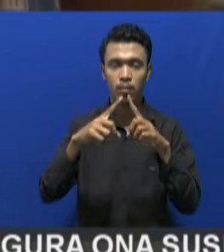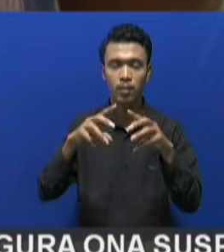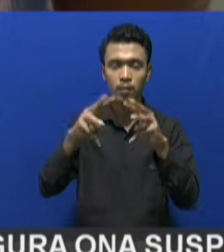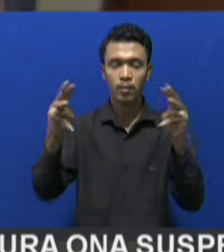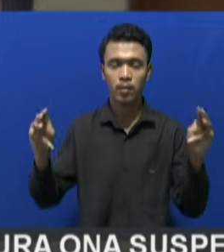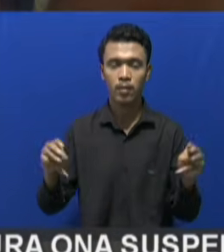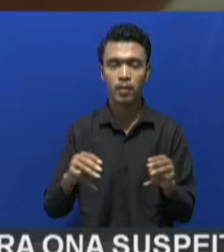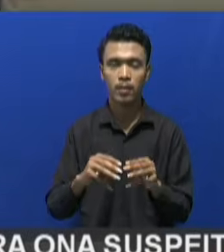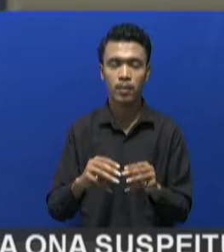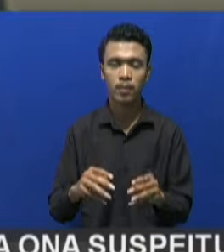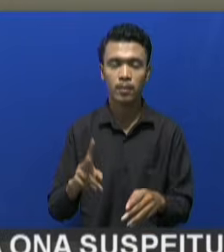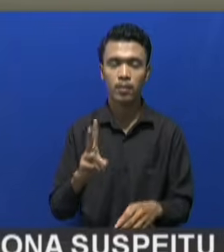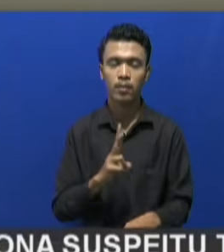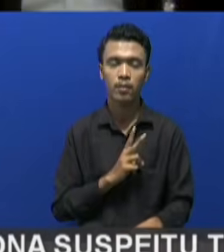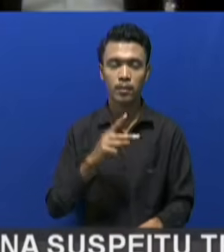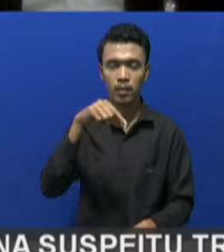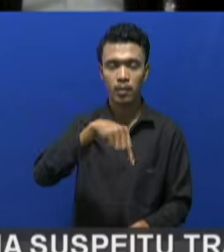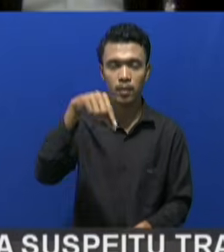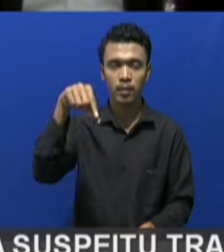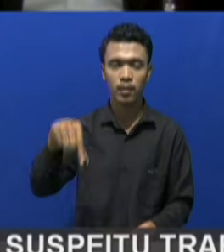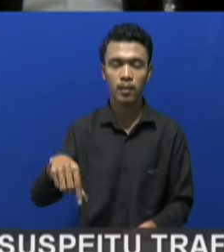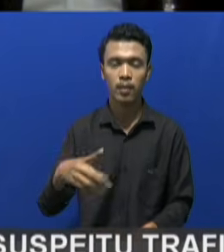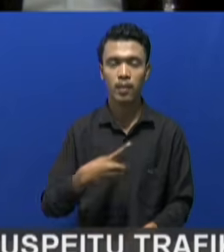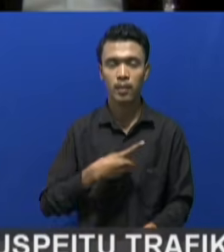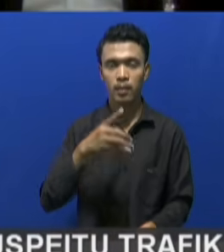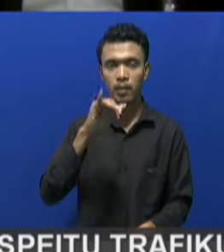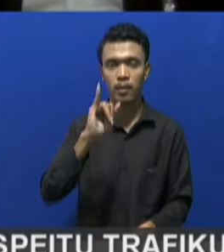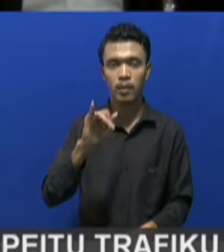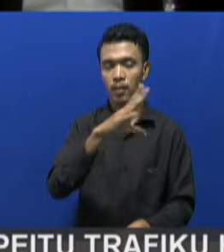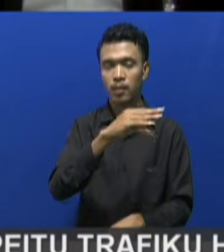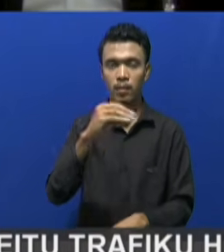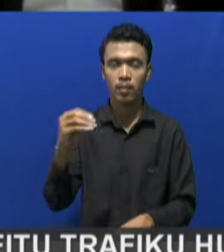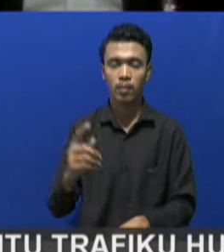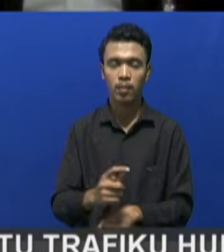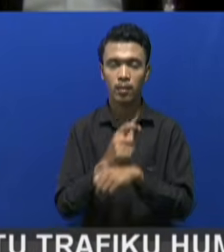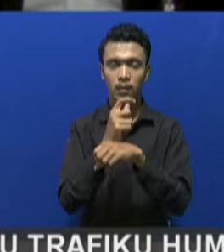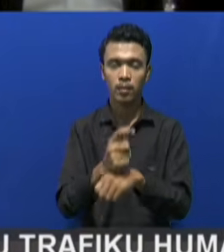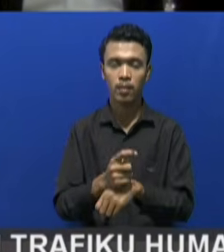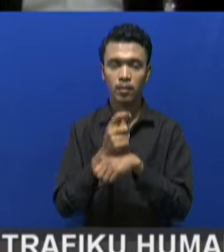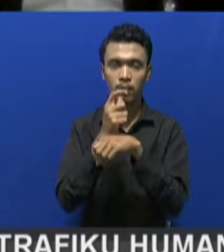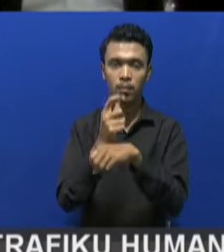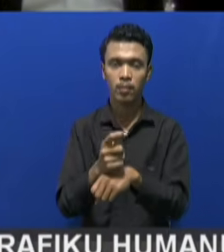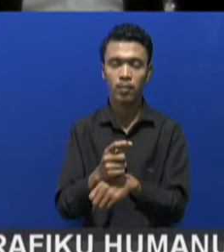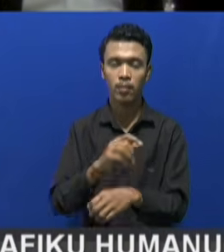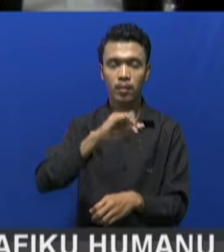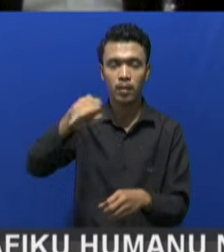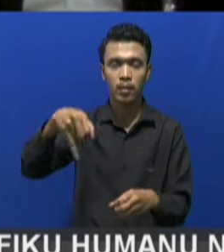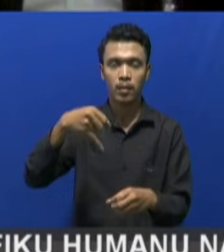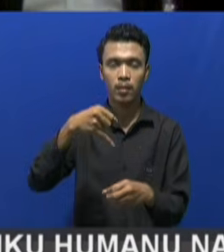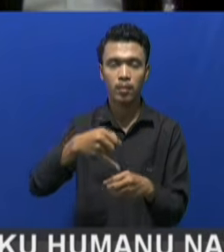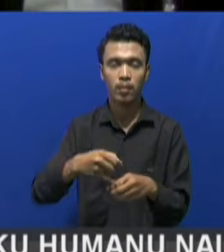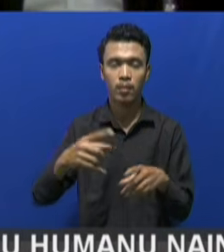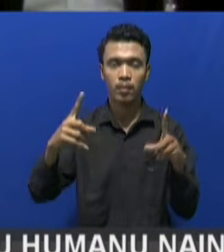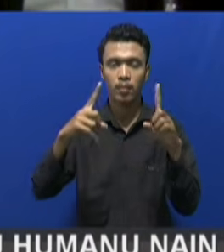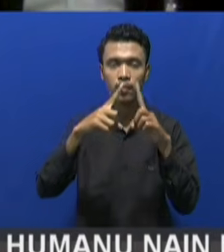município Viqueque, Dili, na zona especial Atauro. Incluímos